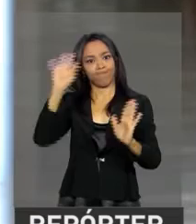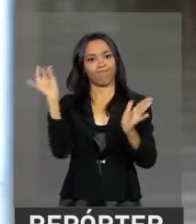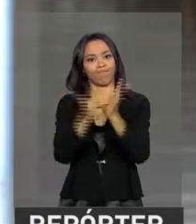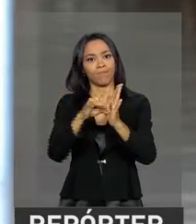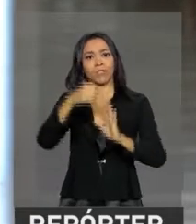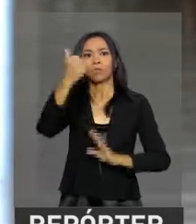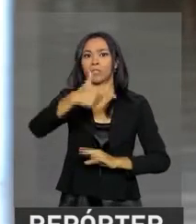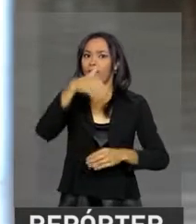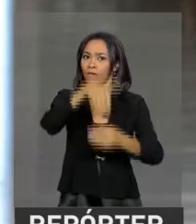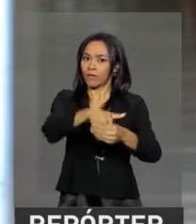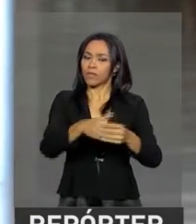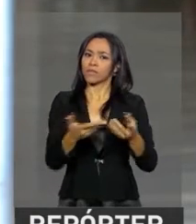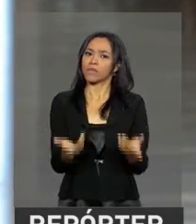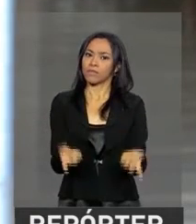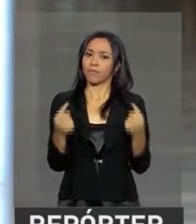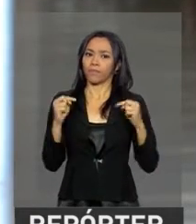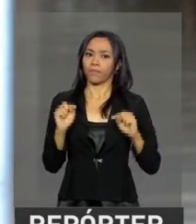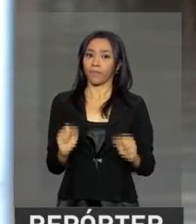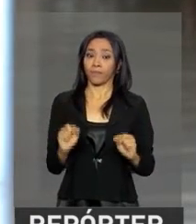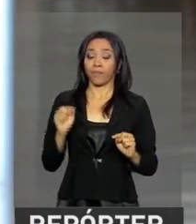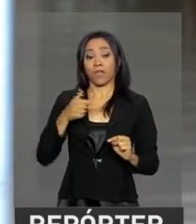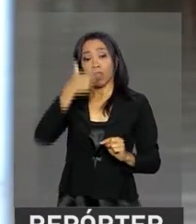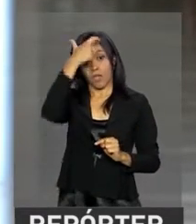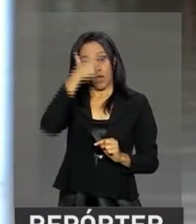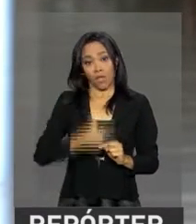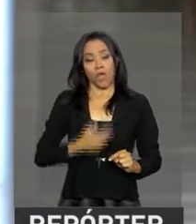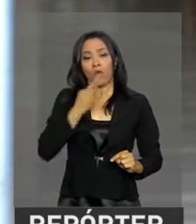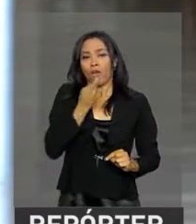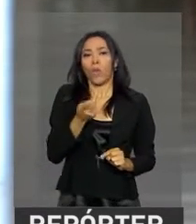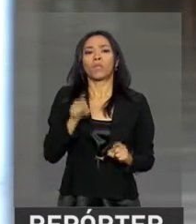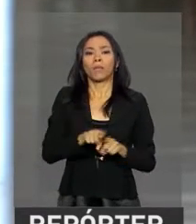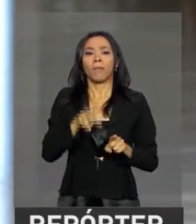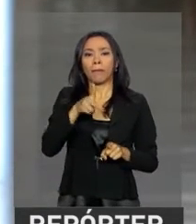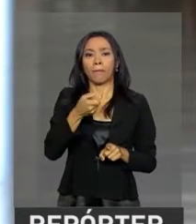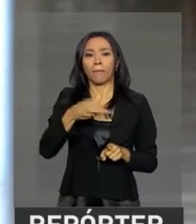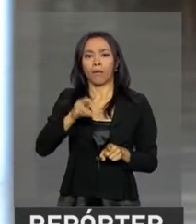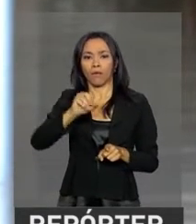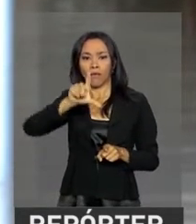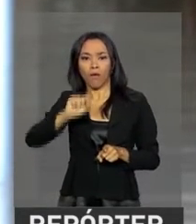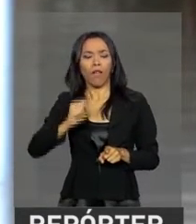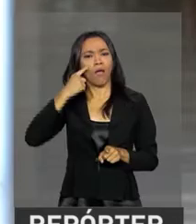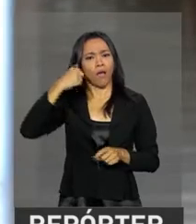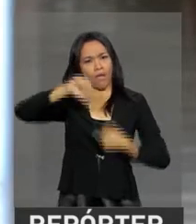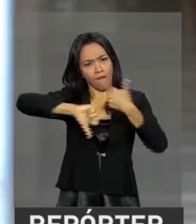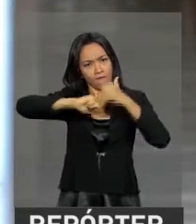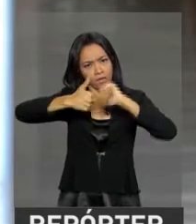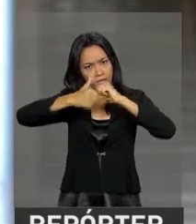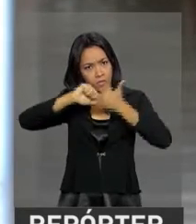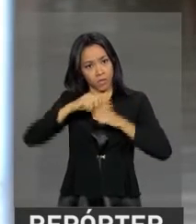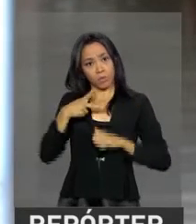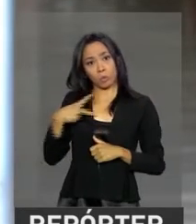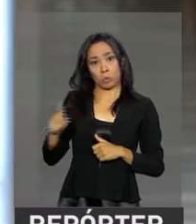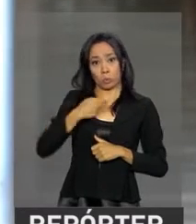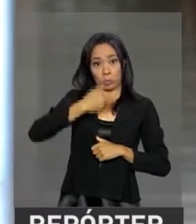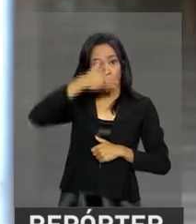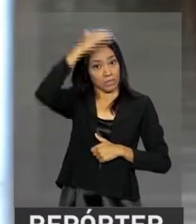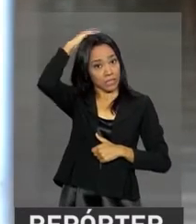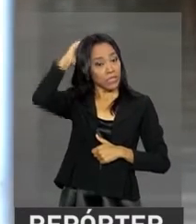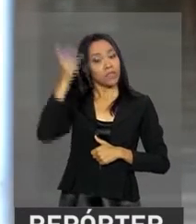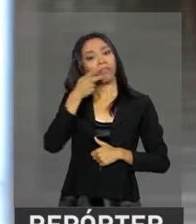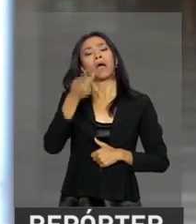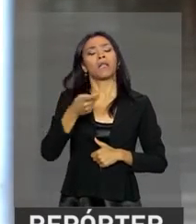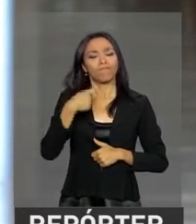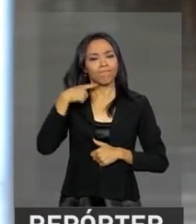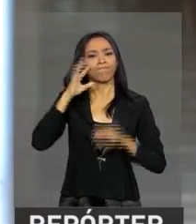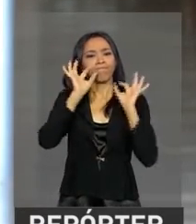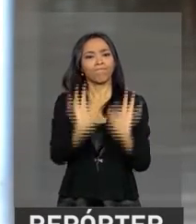segundo turno o porta voz da presidência alexandre padilha também disse que na avaliação do presidente o resultado reafirma a convicção